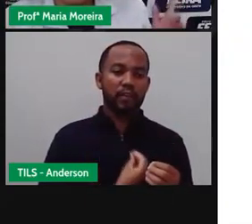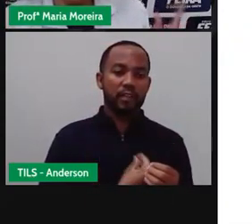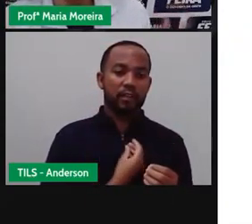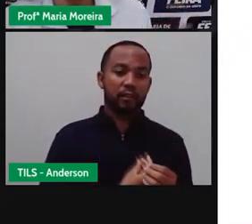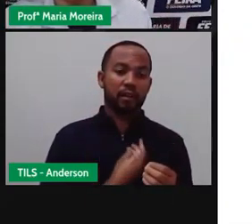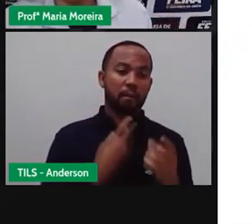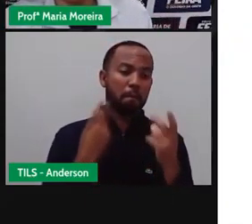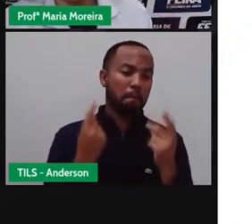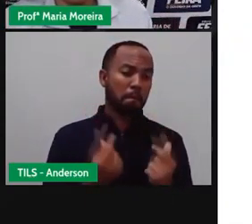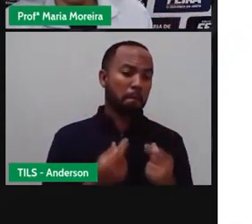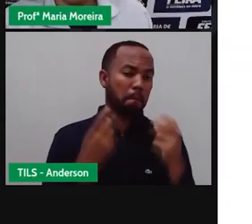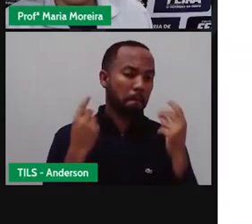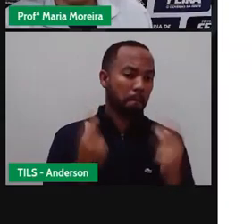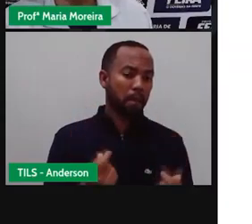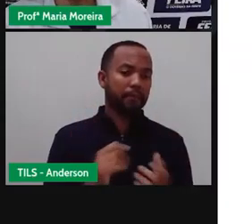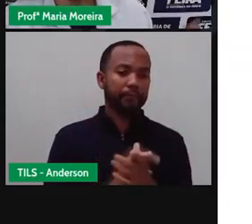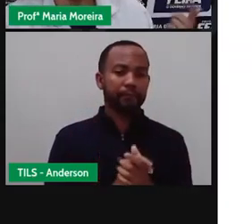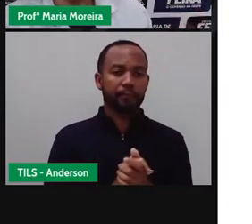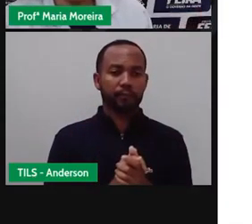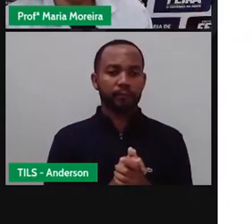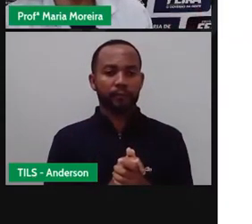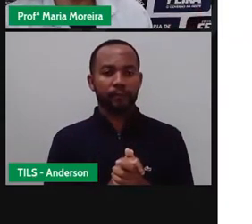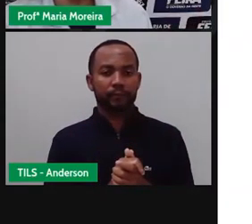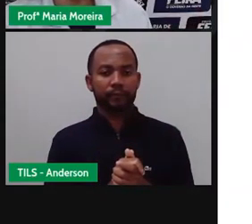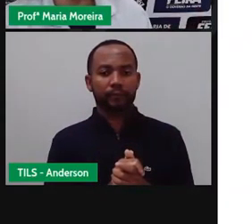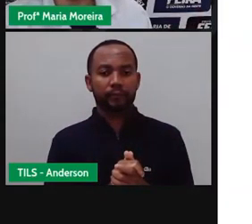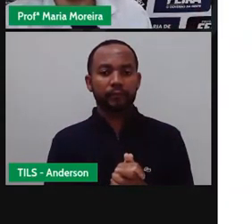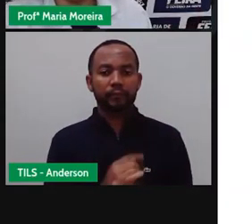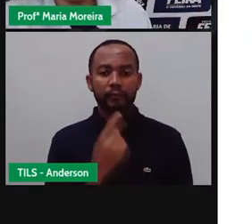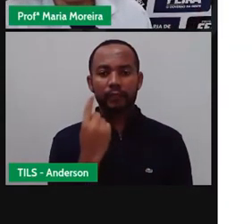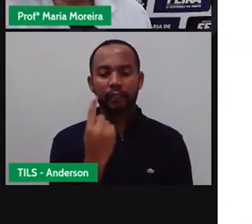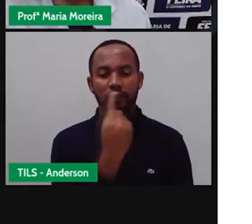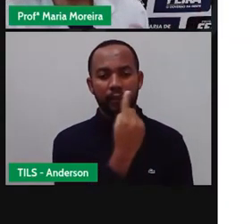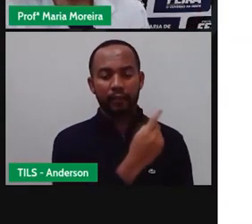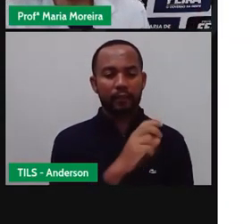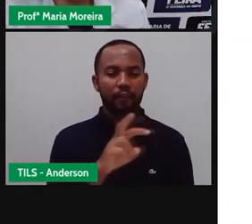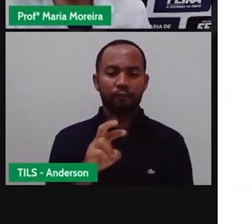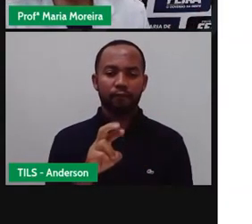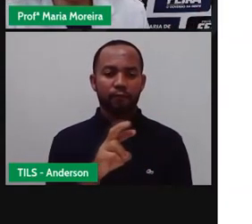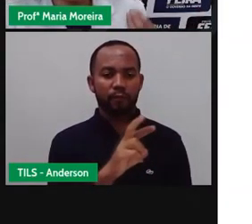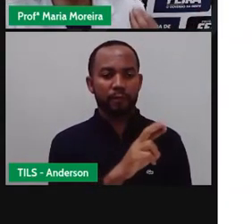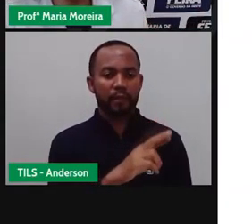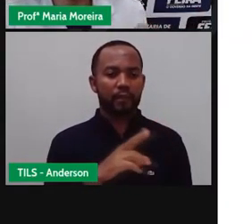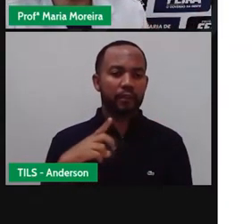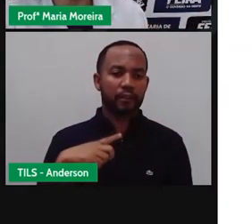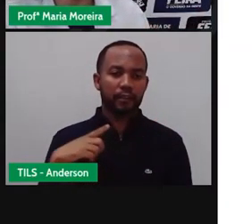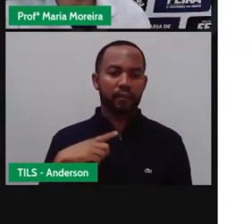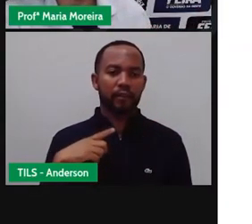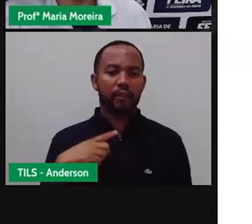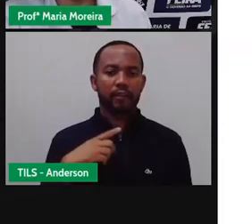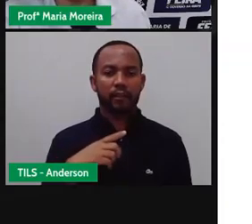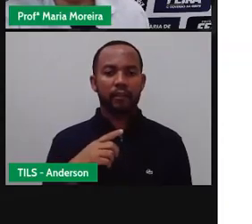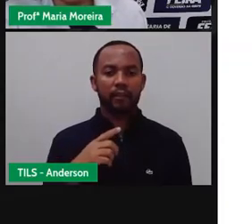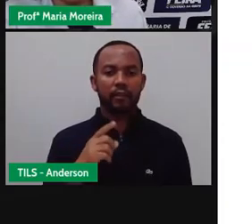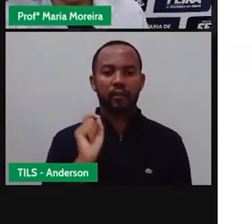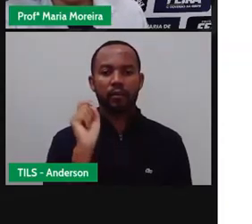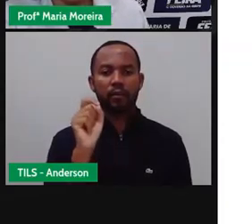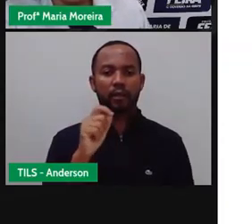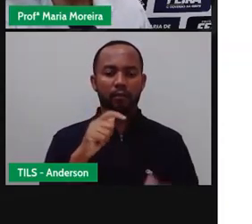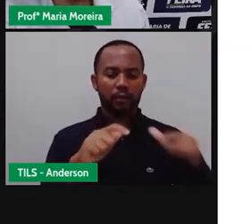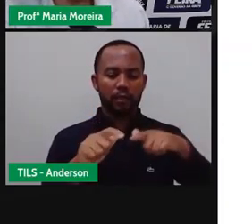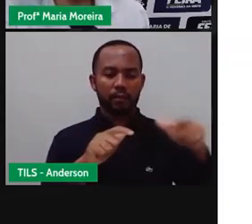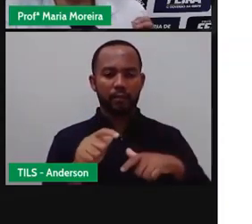até 18 anos, certo? Bom, cada formiga possui uma função bem definida dentro da